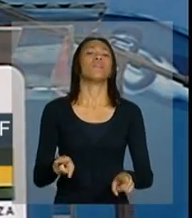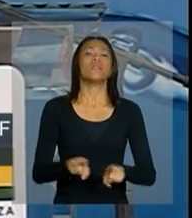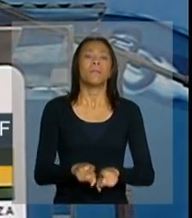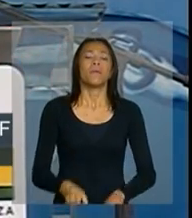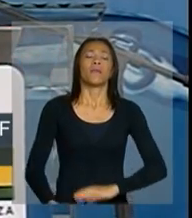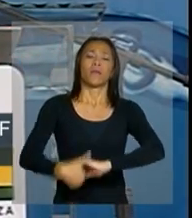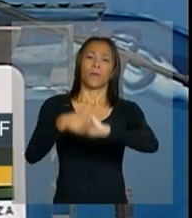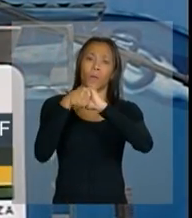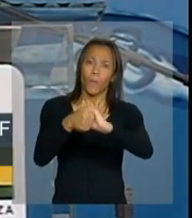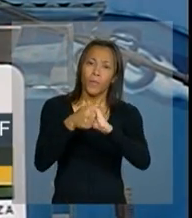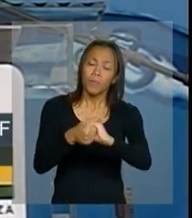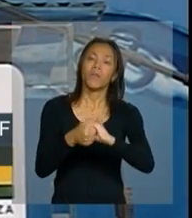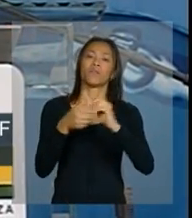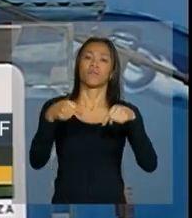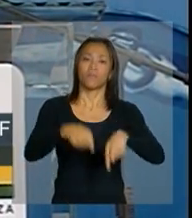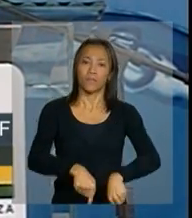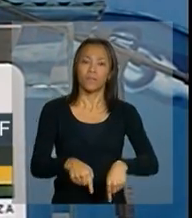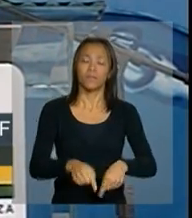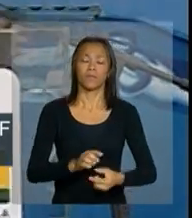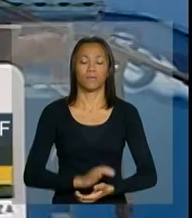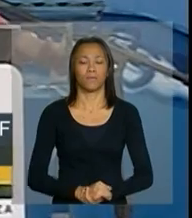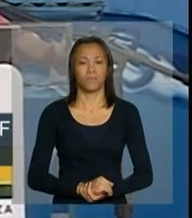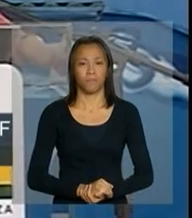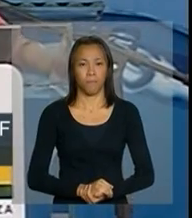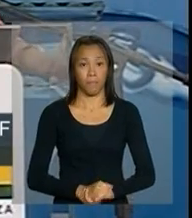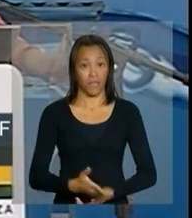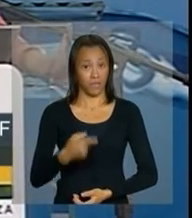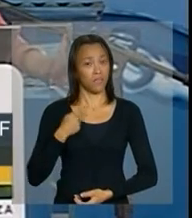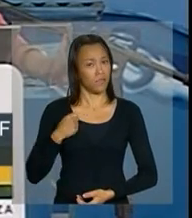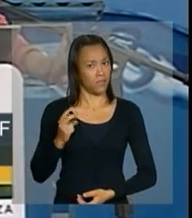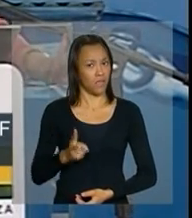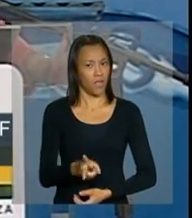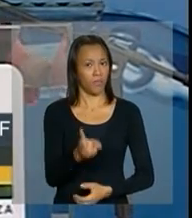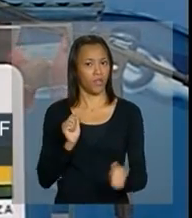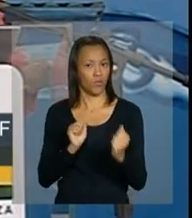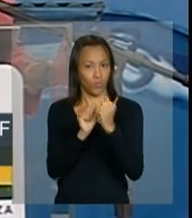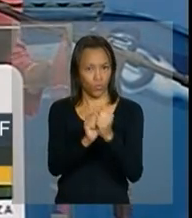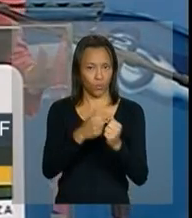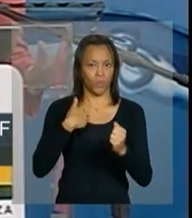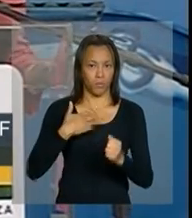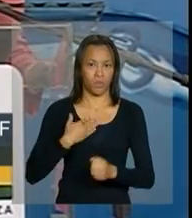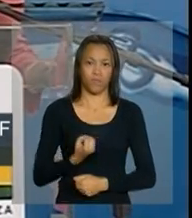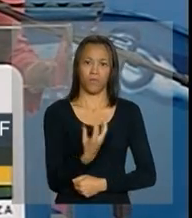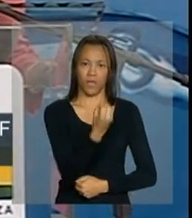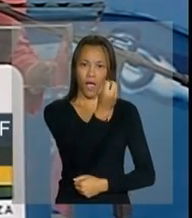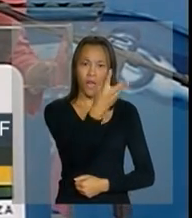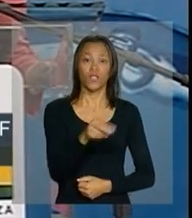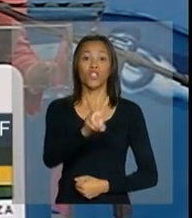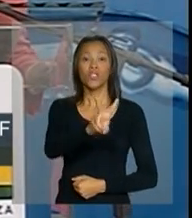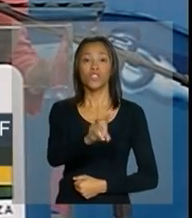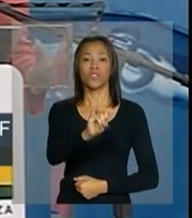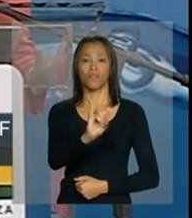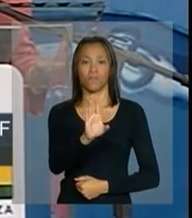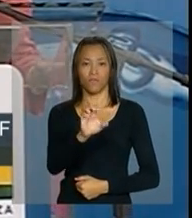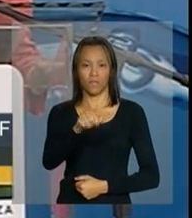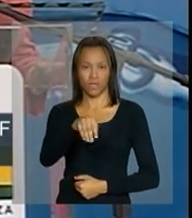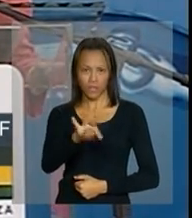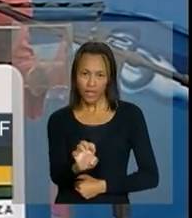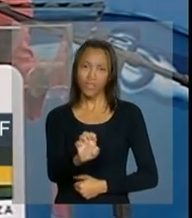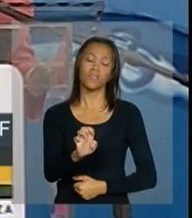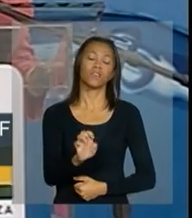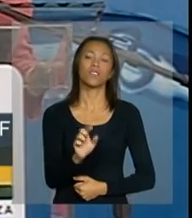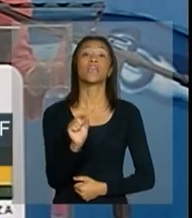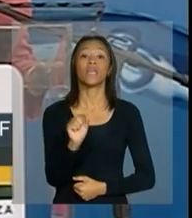Cumprimento também aqui, que me acompanha nessa viagem, o Vicente Andreu, que é da